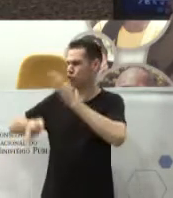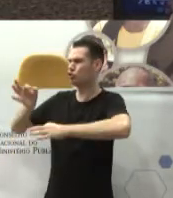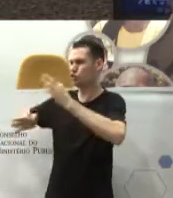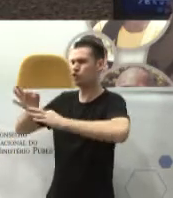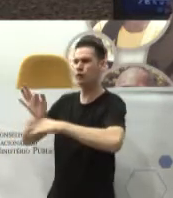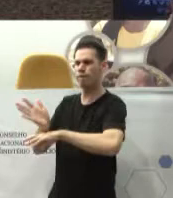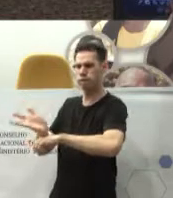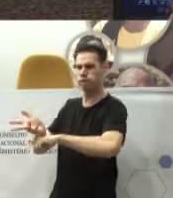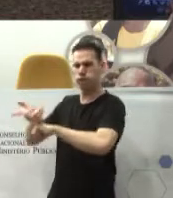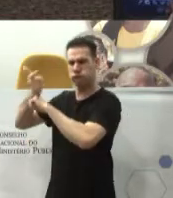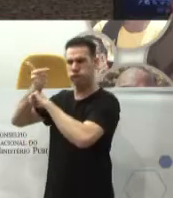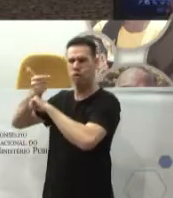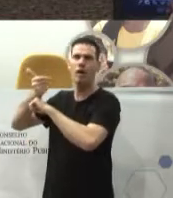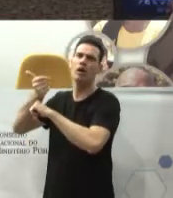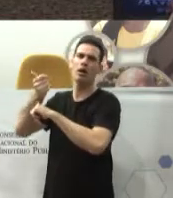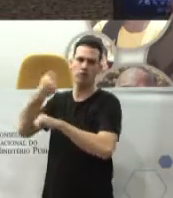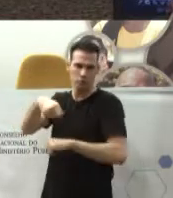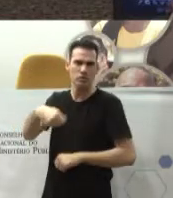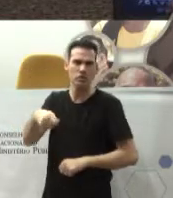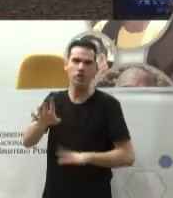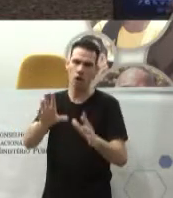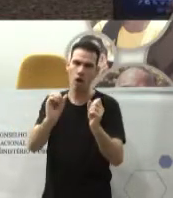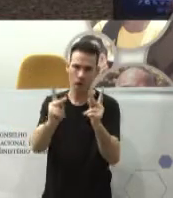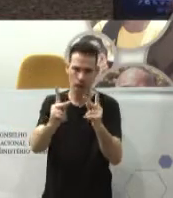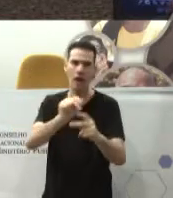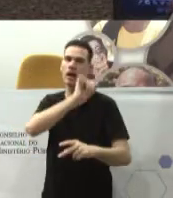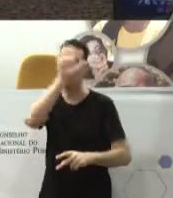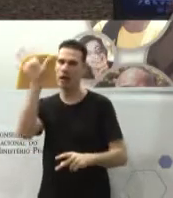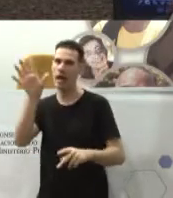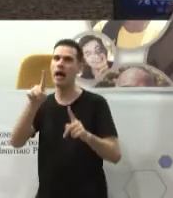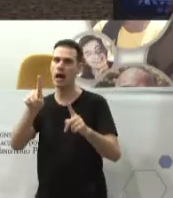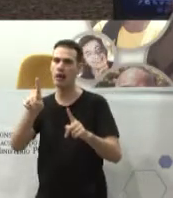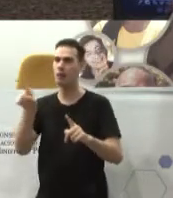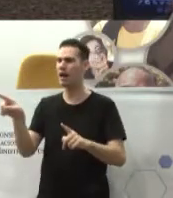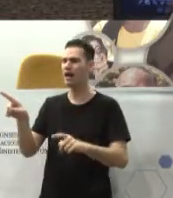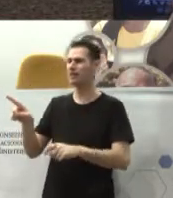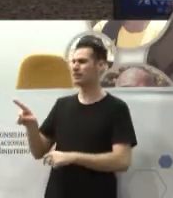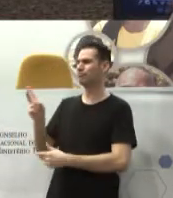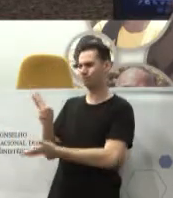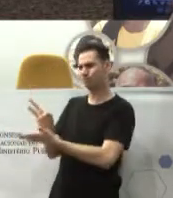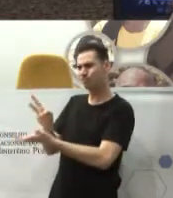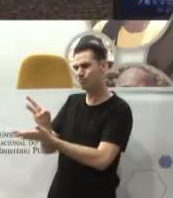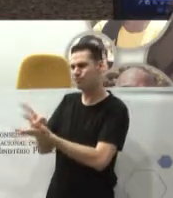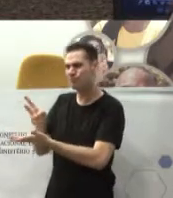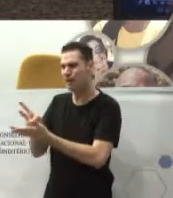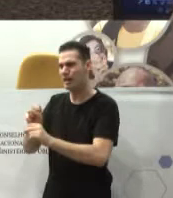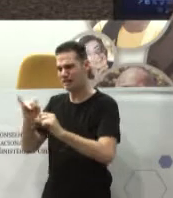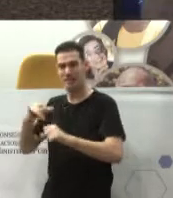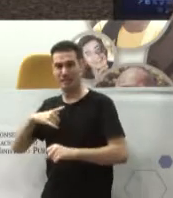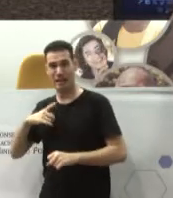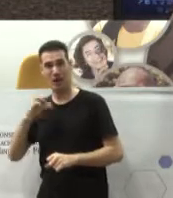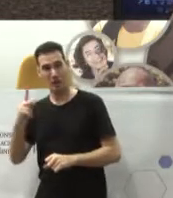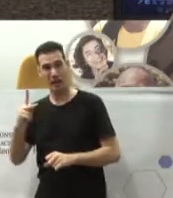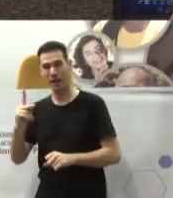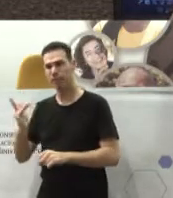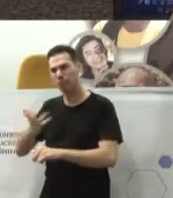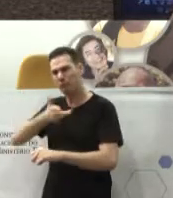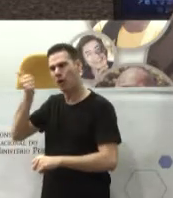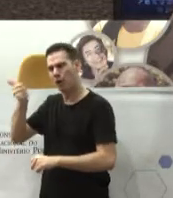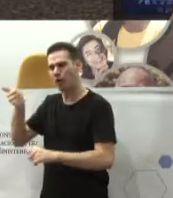claro, precisamos aperfeiçoar a judicialização, está errado dela existir. Mas se ela existe, precisamos